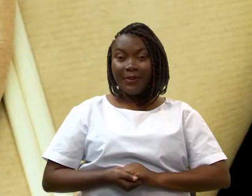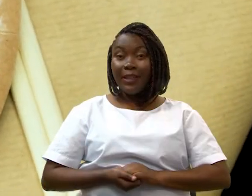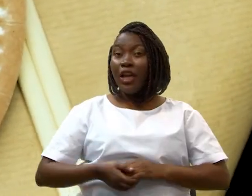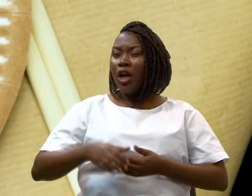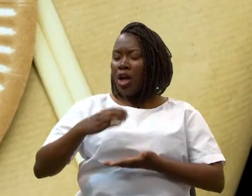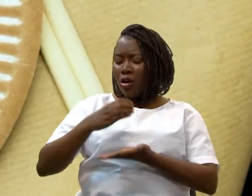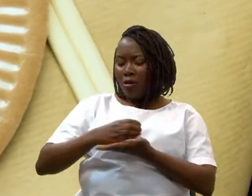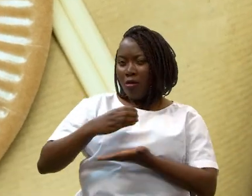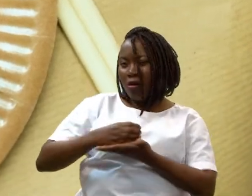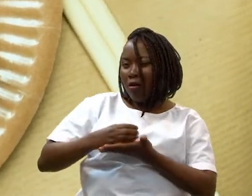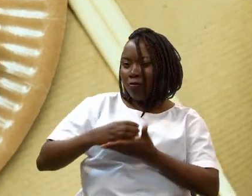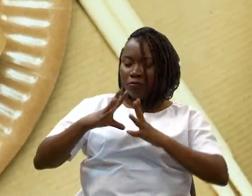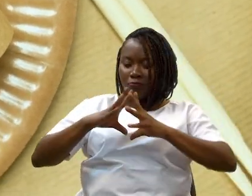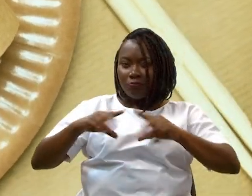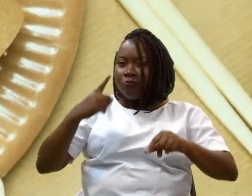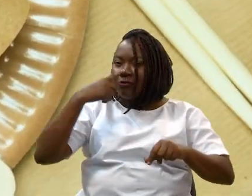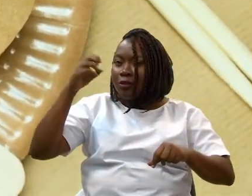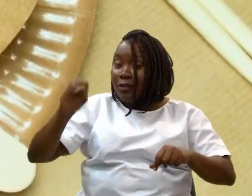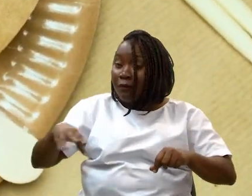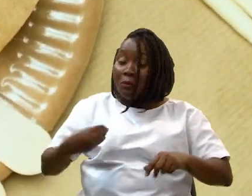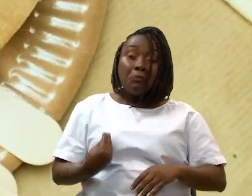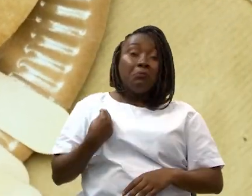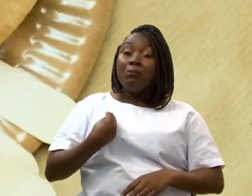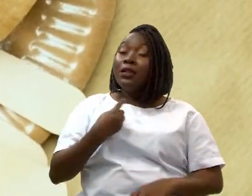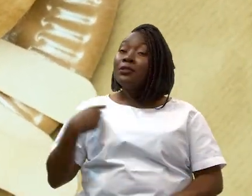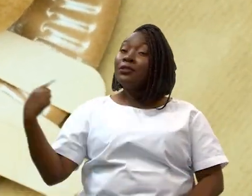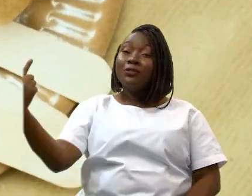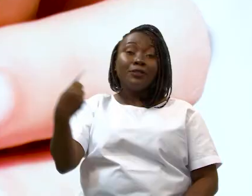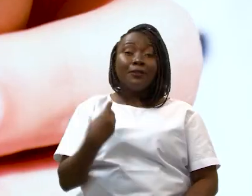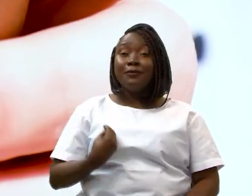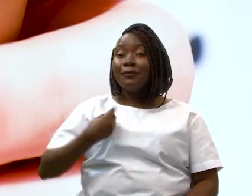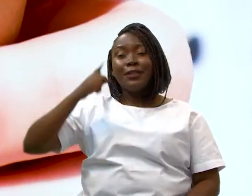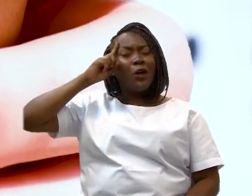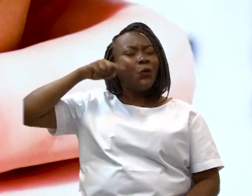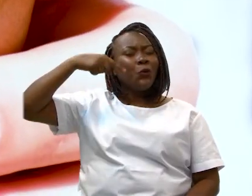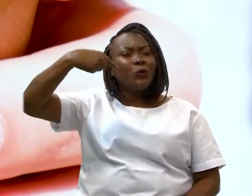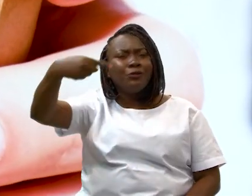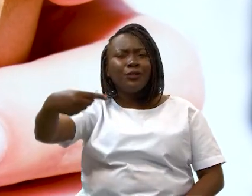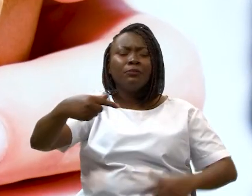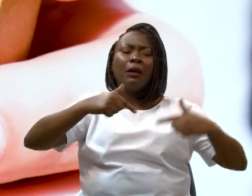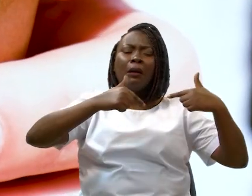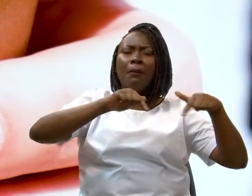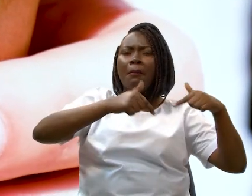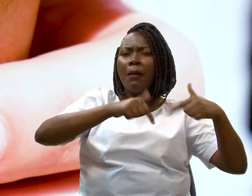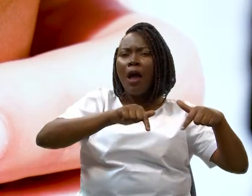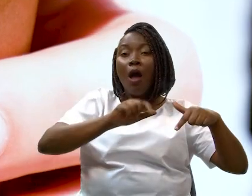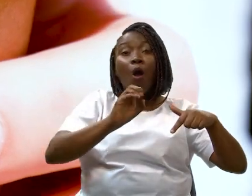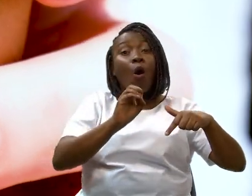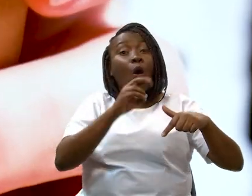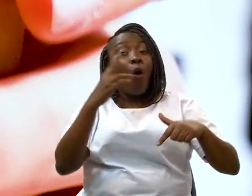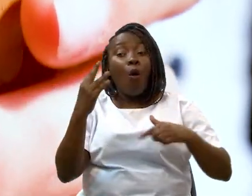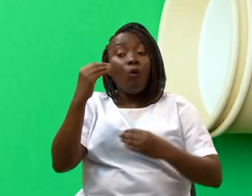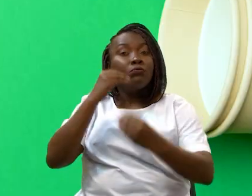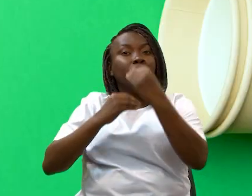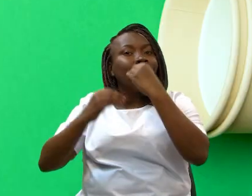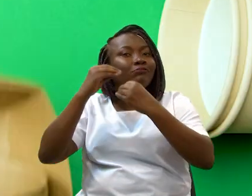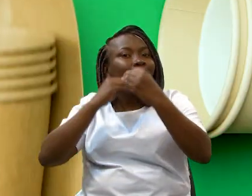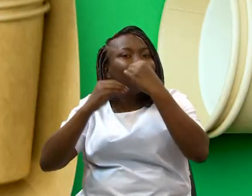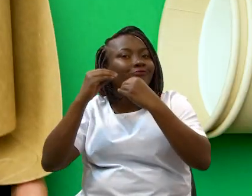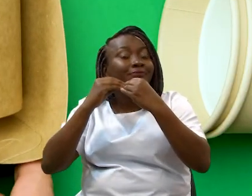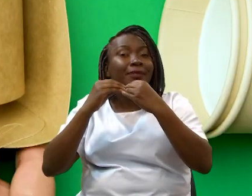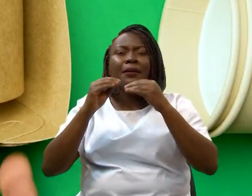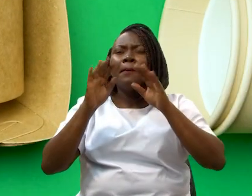copo descartável está presente em nossas vidas todos os dias, seja no trabalho ou em fast food. Porém,